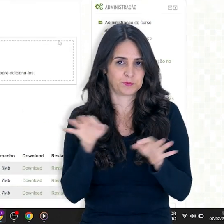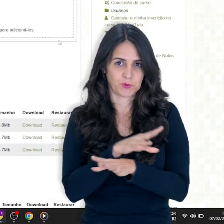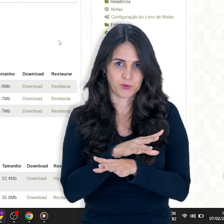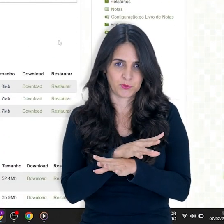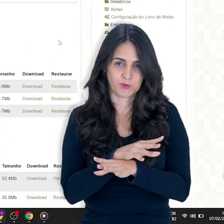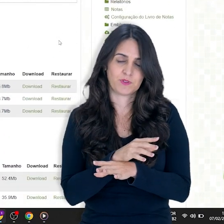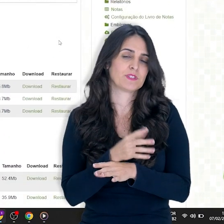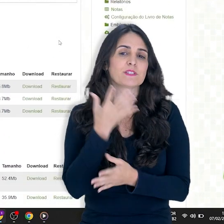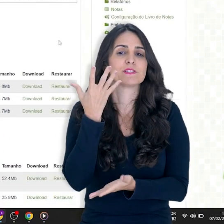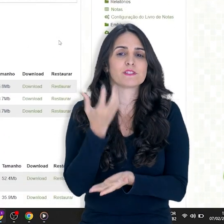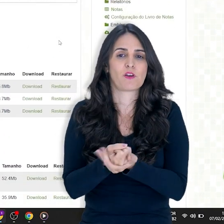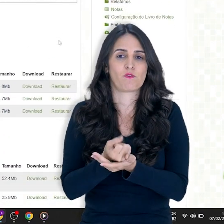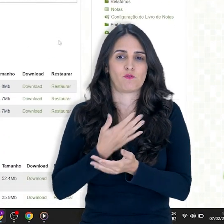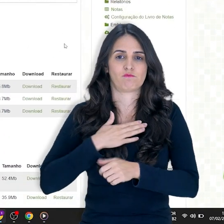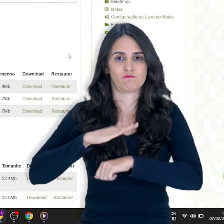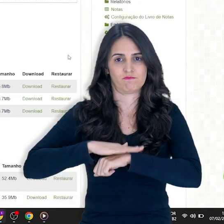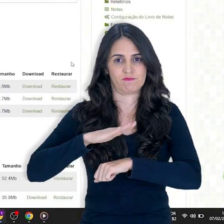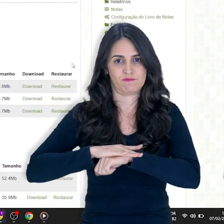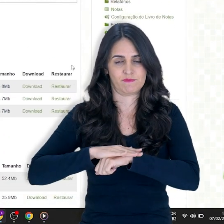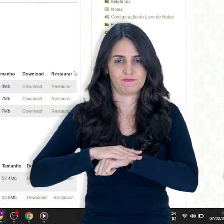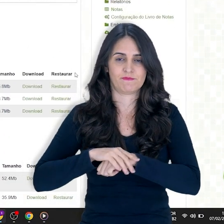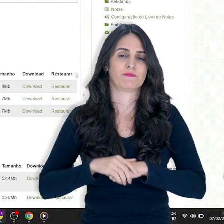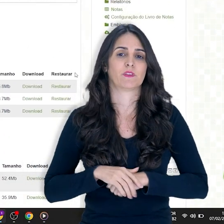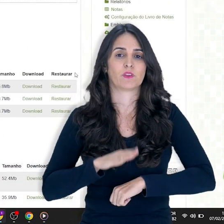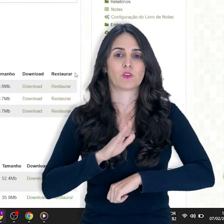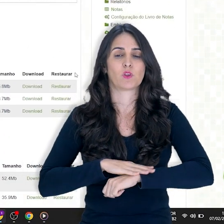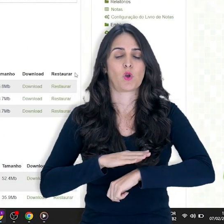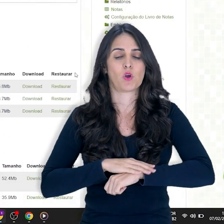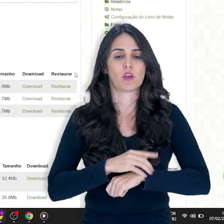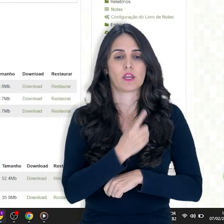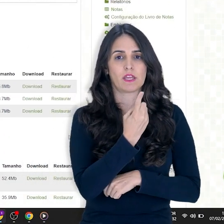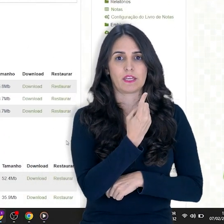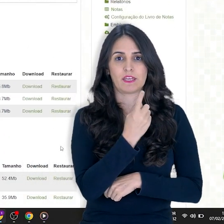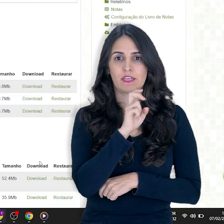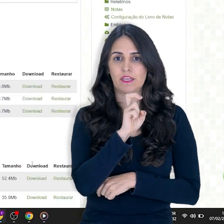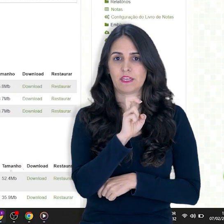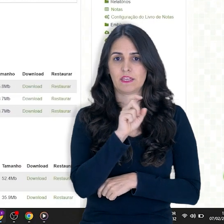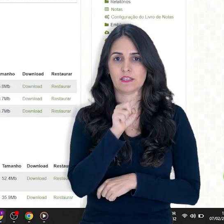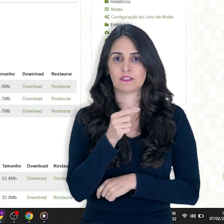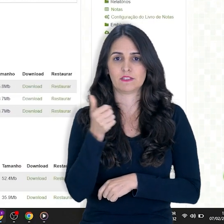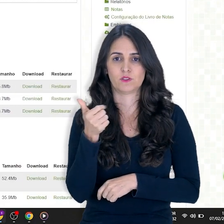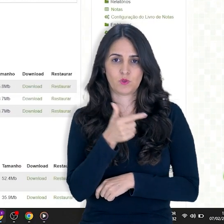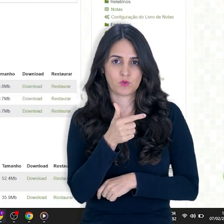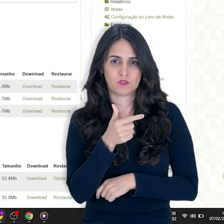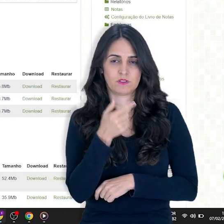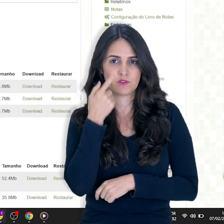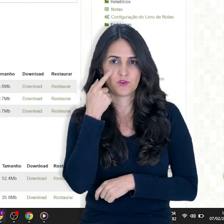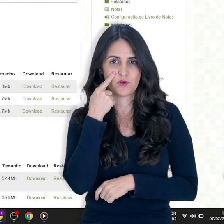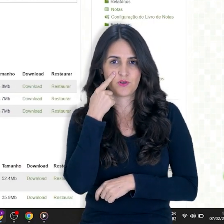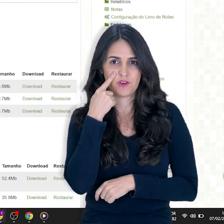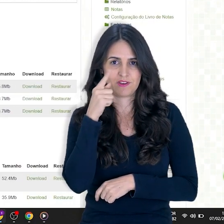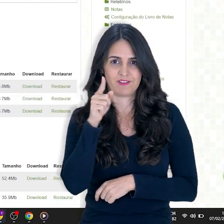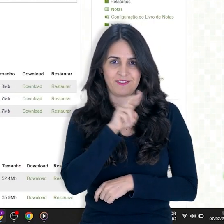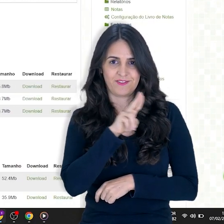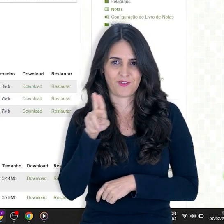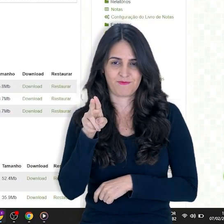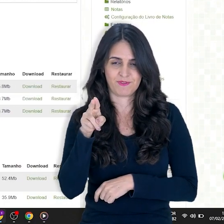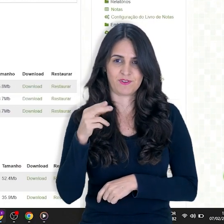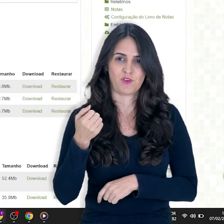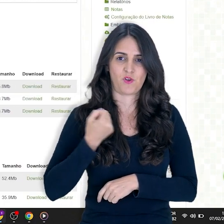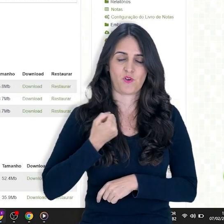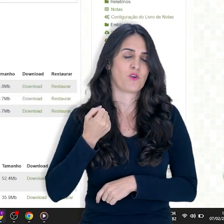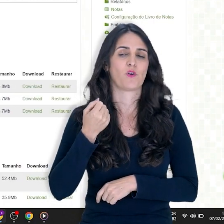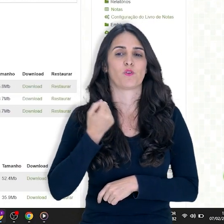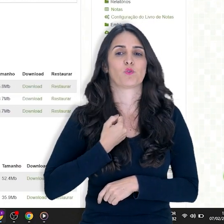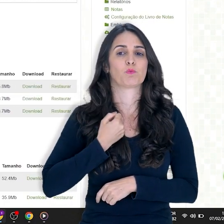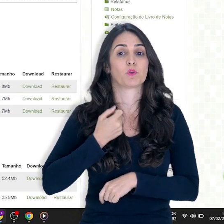Isso, e aí agora já gerou um backup para mim. São agora 15 horas e 2 minutos. É esse aqui, ó,